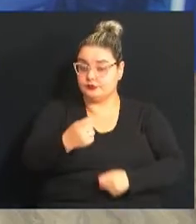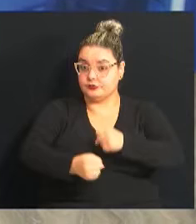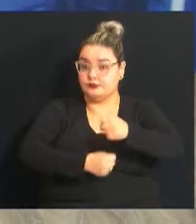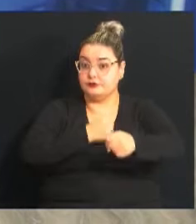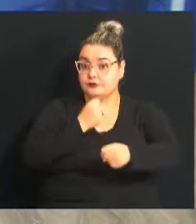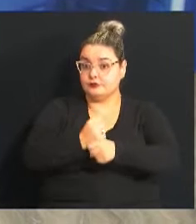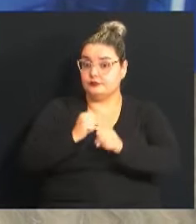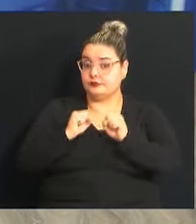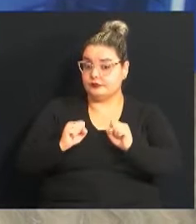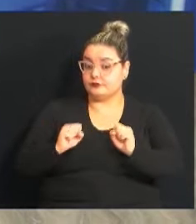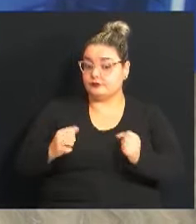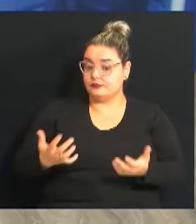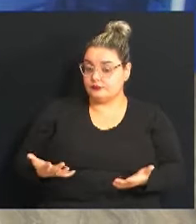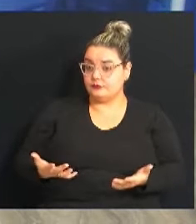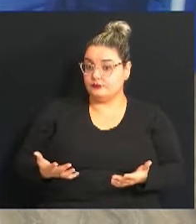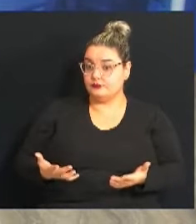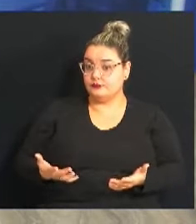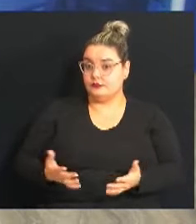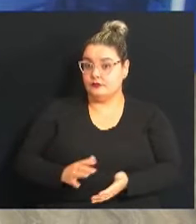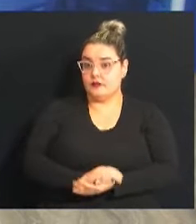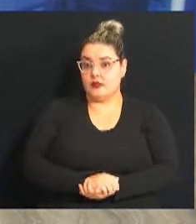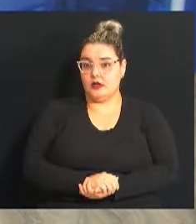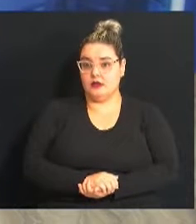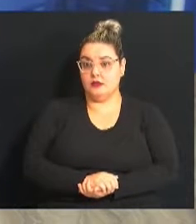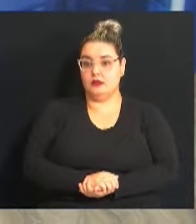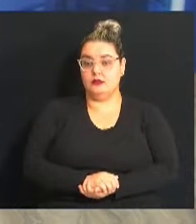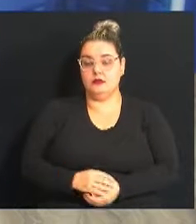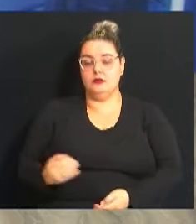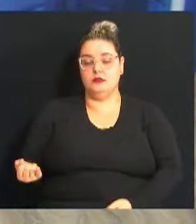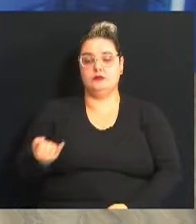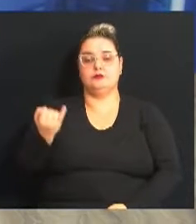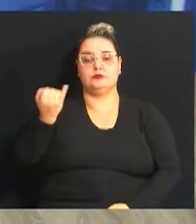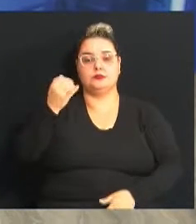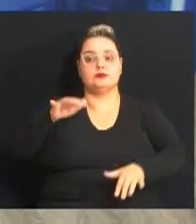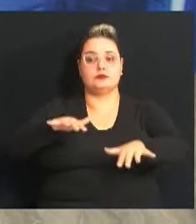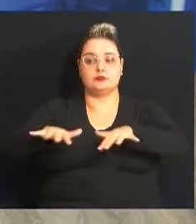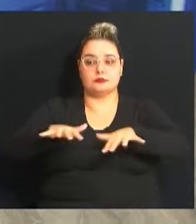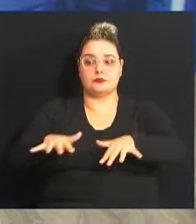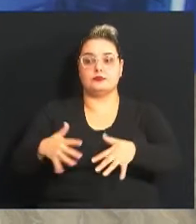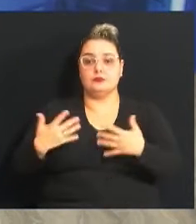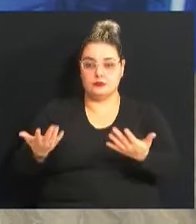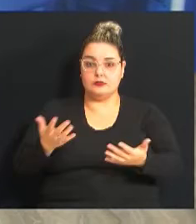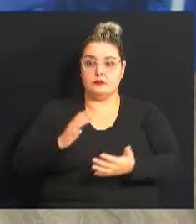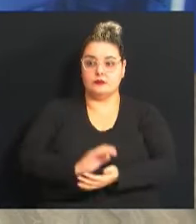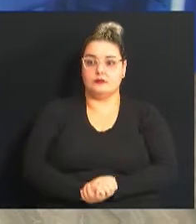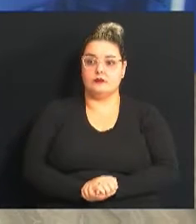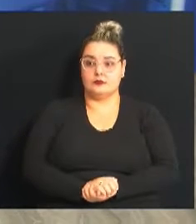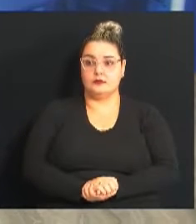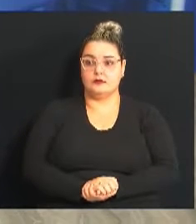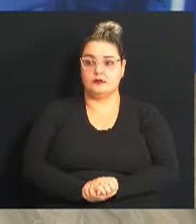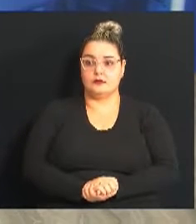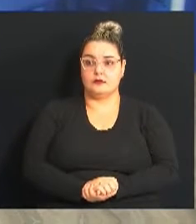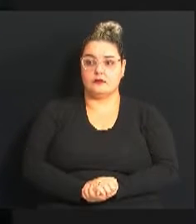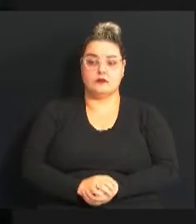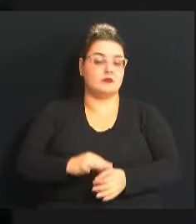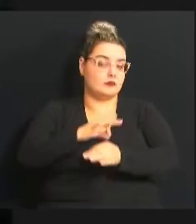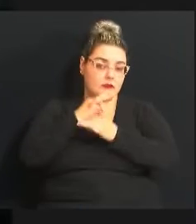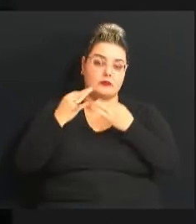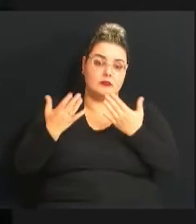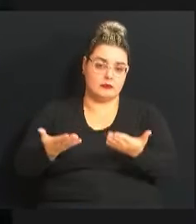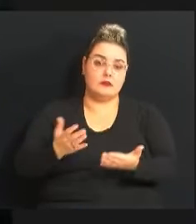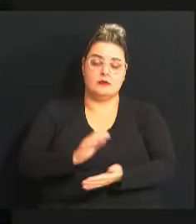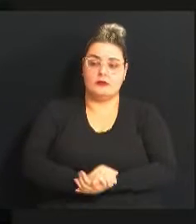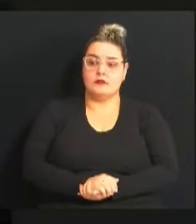aí de extrema importância, né, nesse movimento, então. Perfeito. Geralmente,